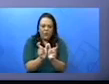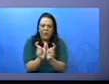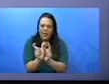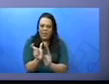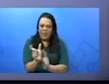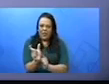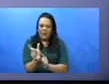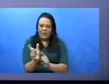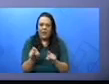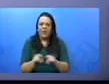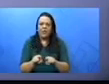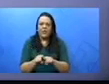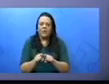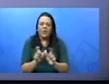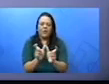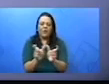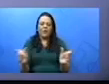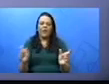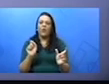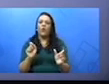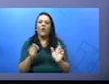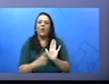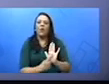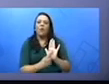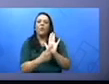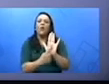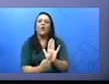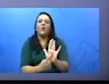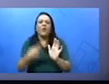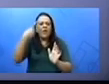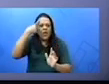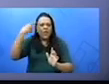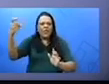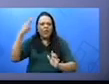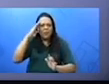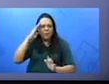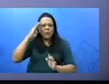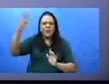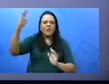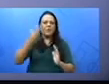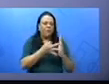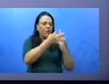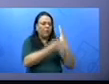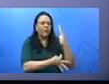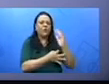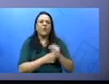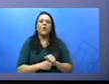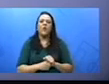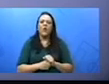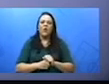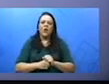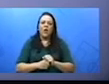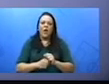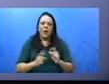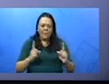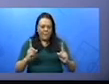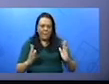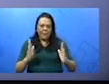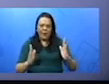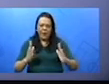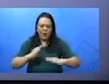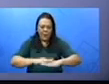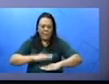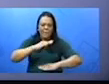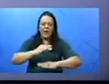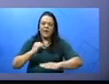que mostram a ideia núcleo de cada parágrafo do texto. O que seria essa ideia núcleo? A parte mais importante, principal, de